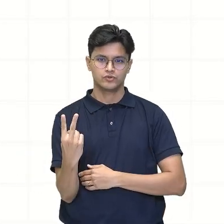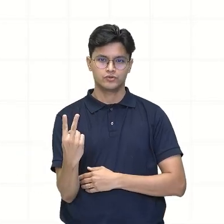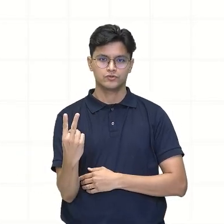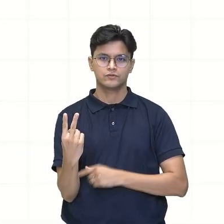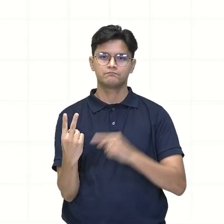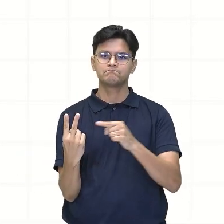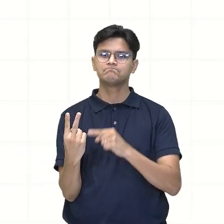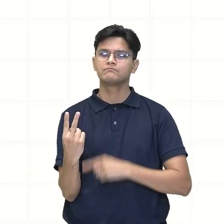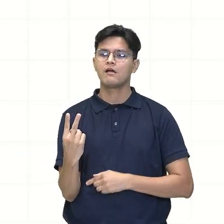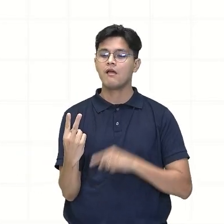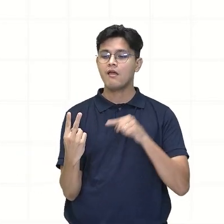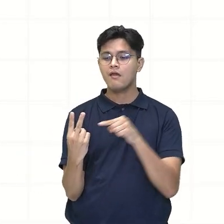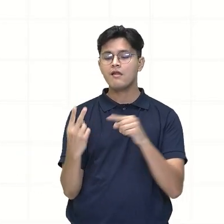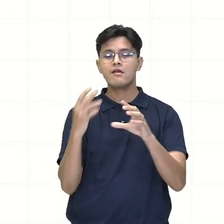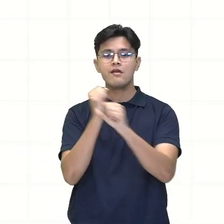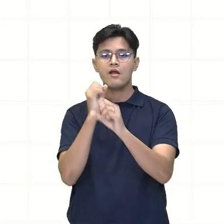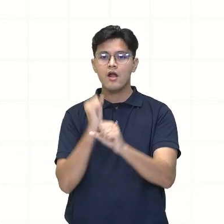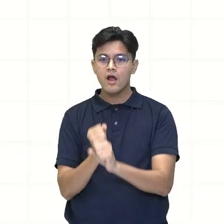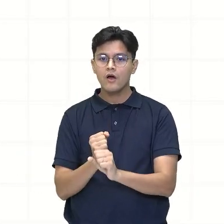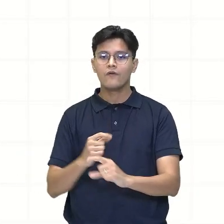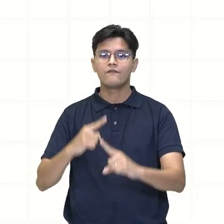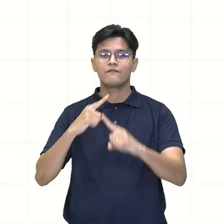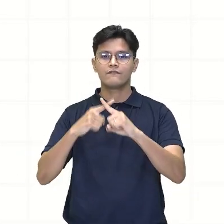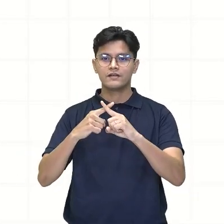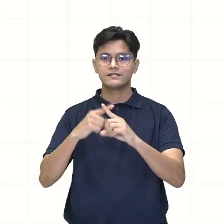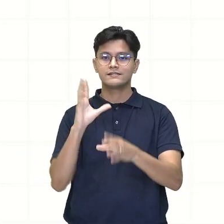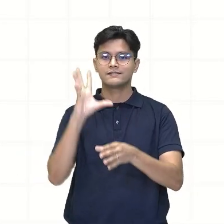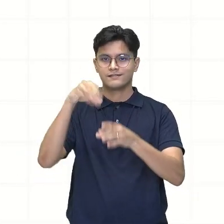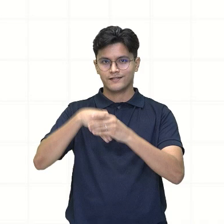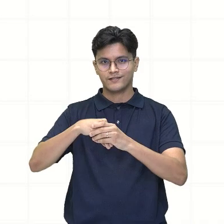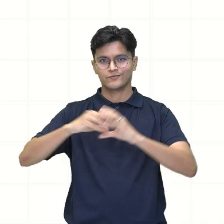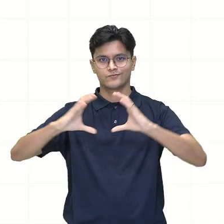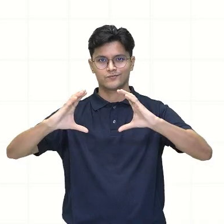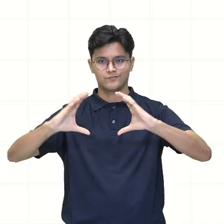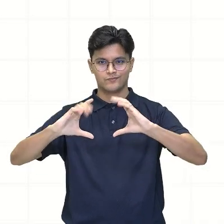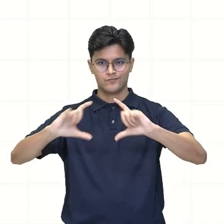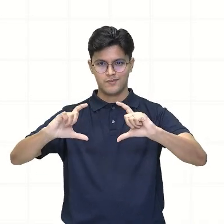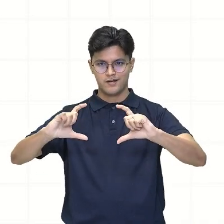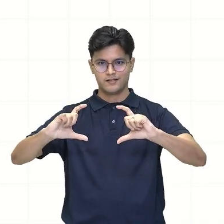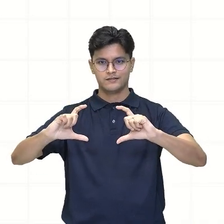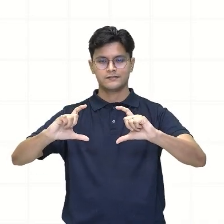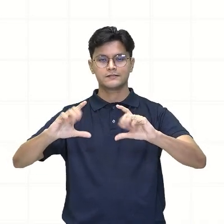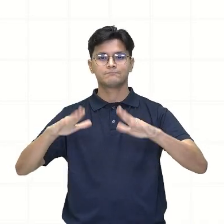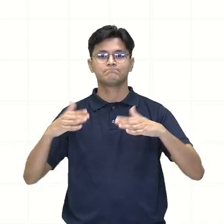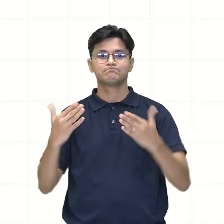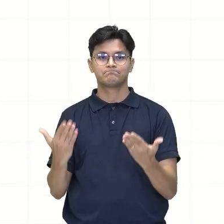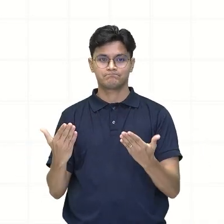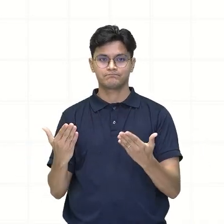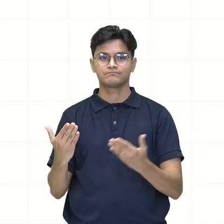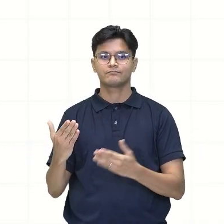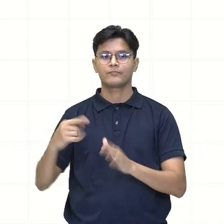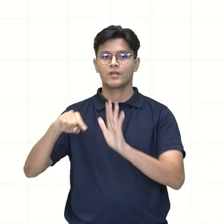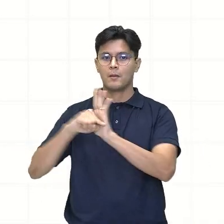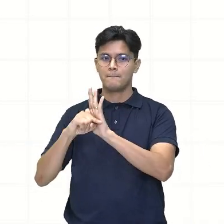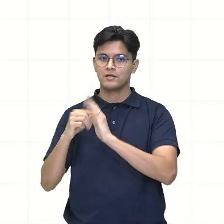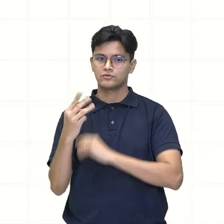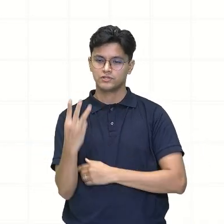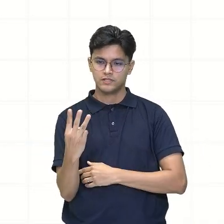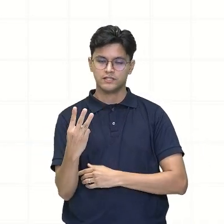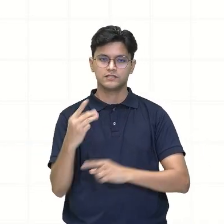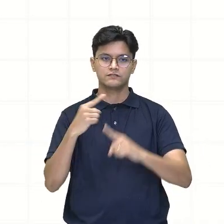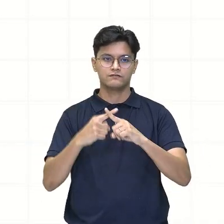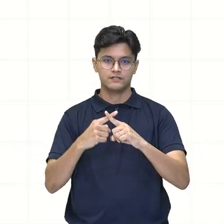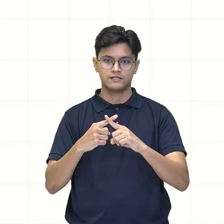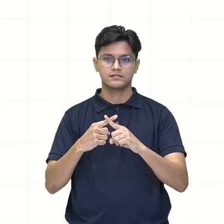está multiplicando o que está dentro do parêntese. Então, ele está multiplicando tanto o mais 3